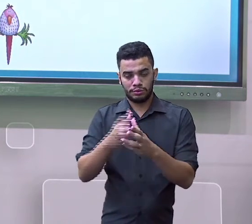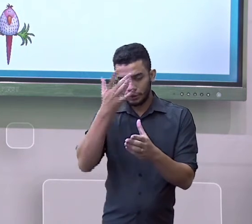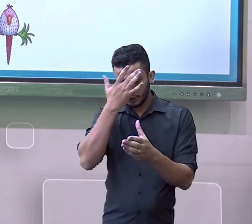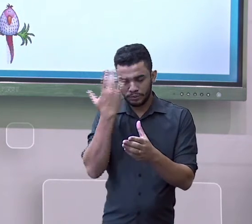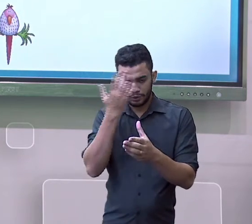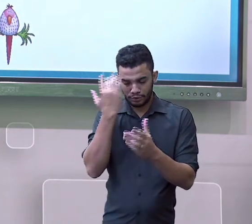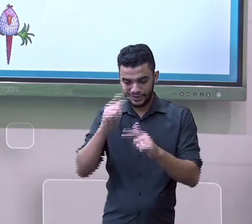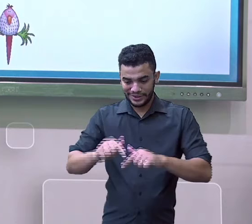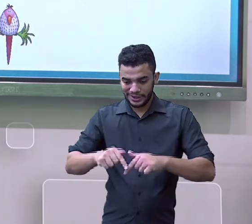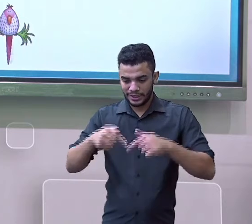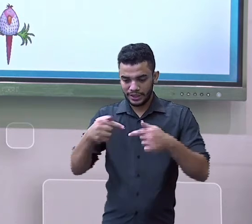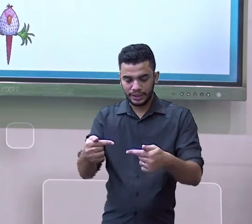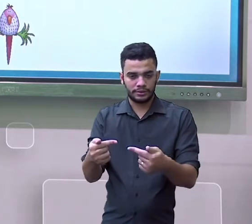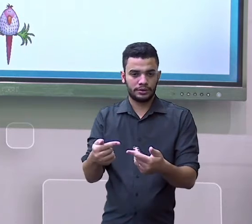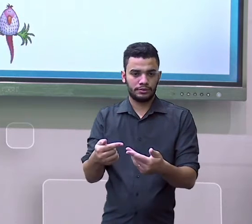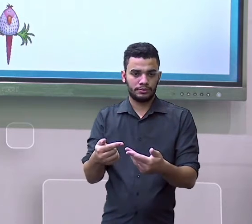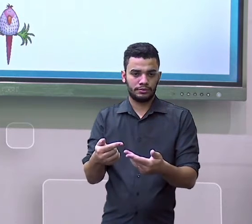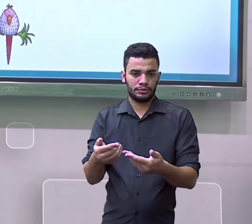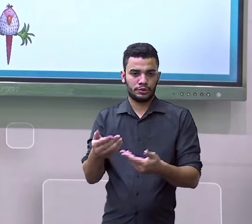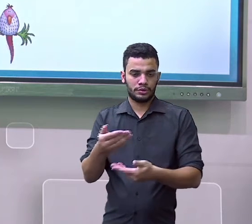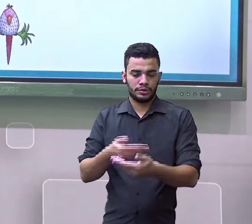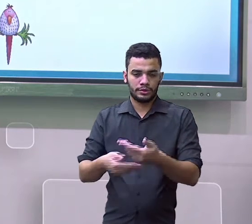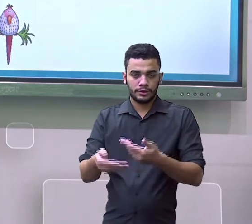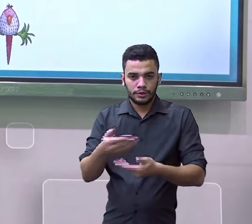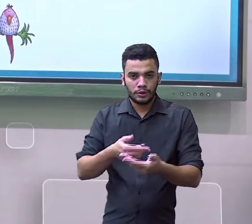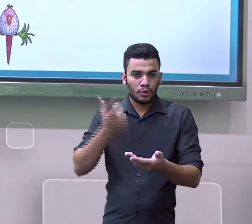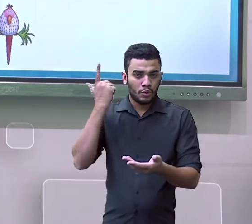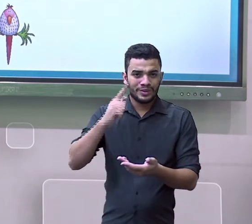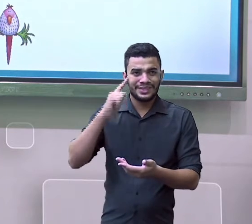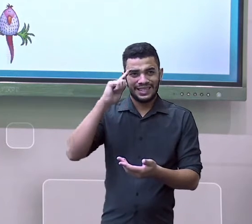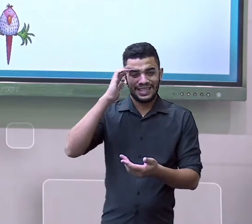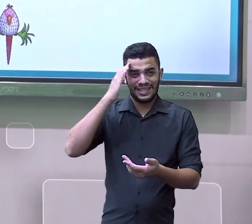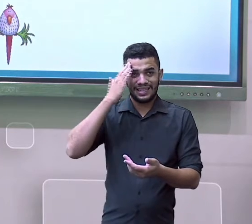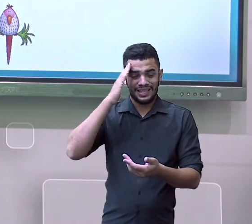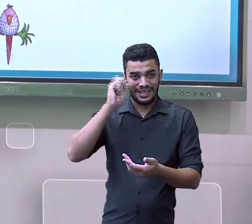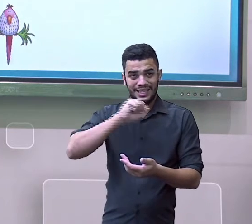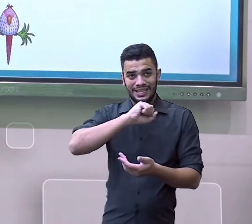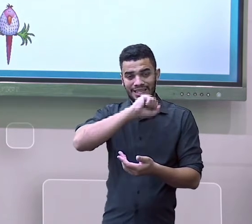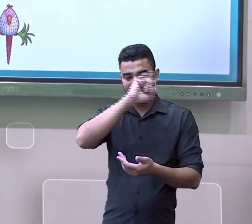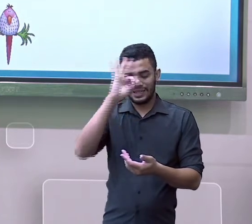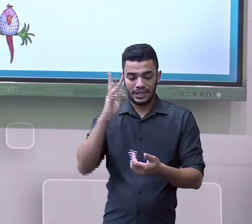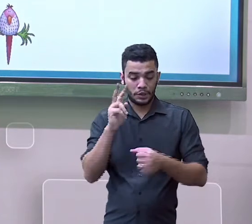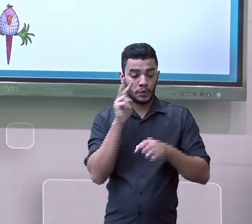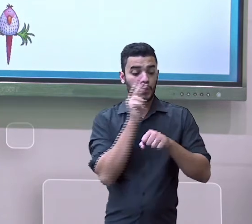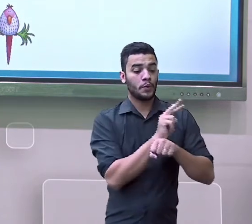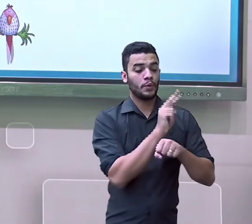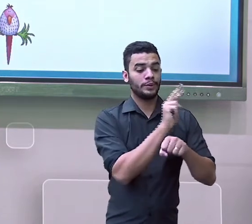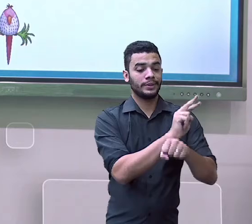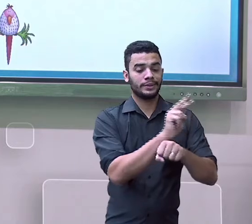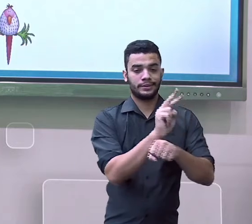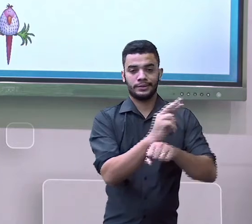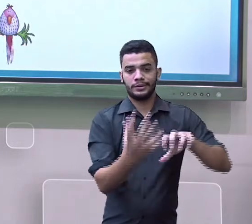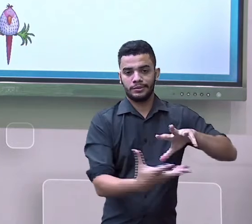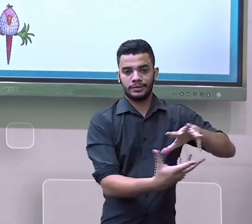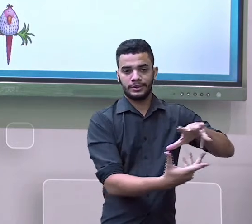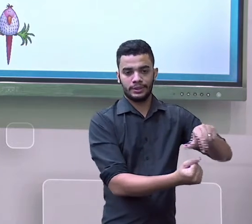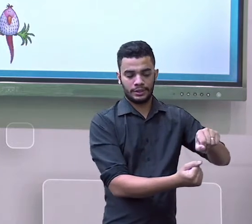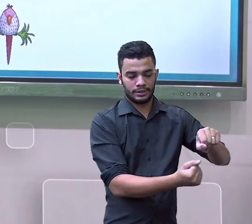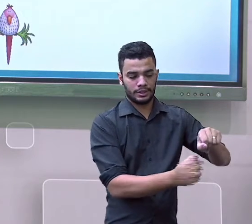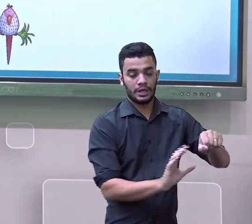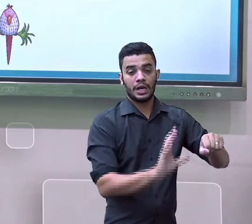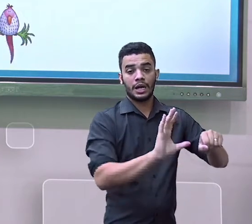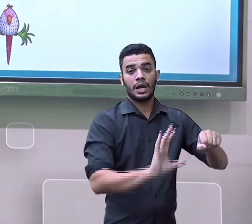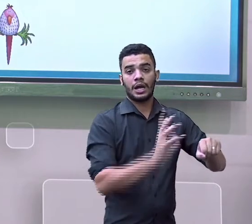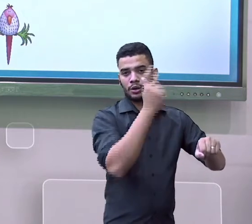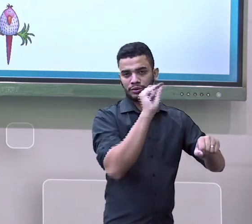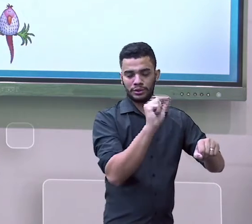ela pode se tornar uma maneira de proteger a biodiversidade e, com isso, evitar a extinção das